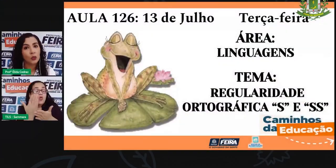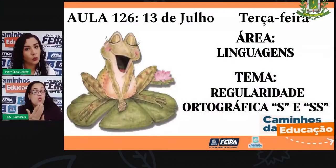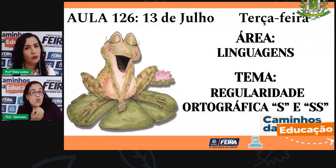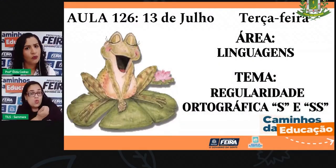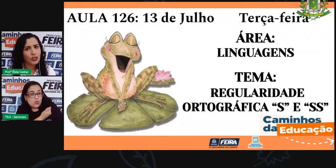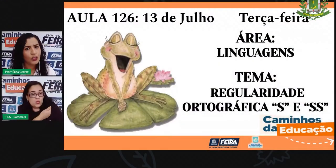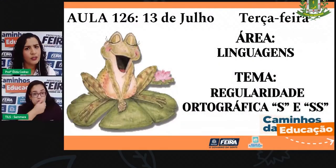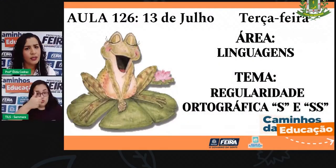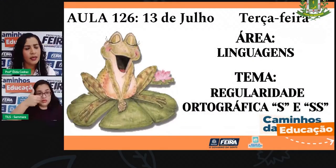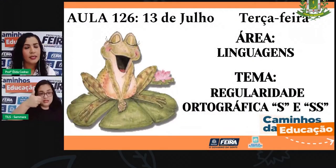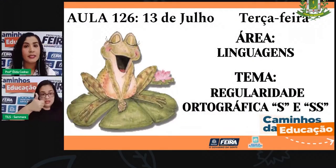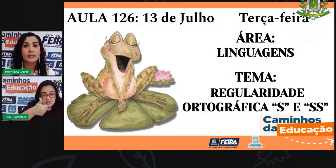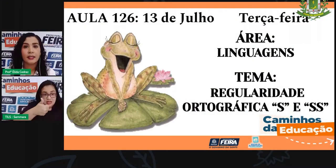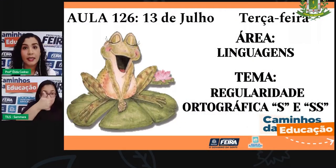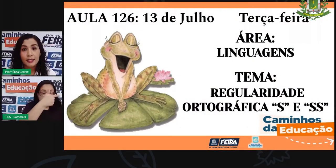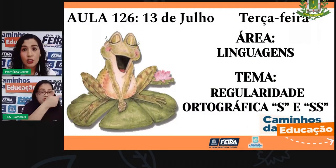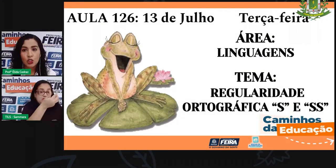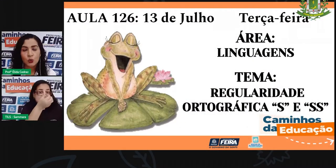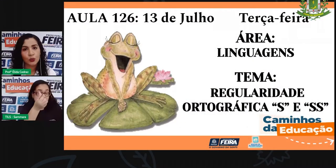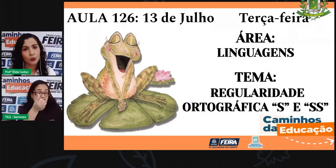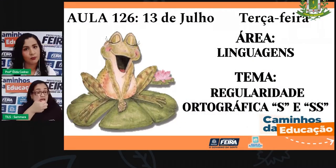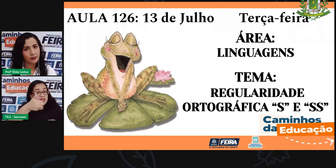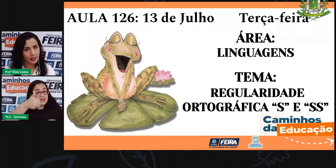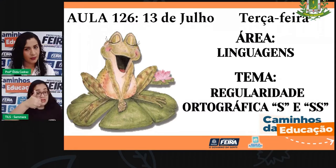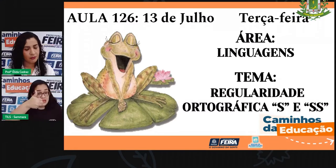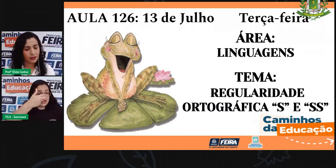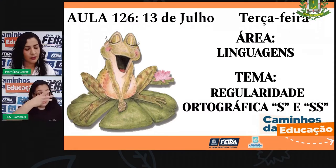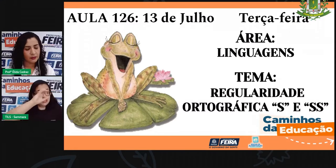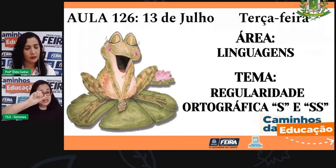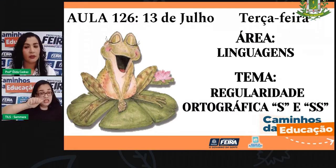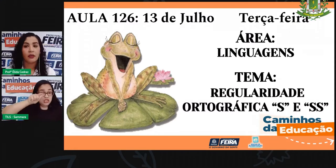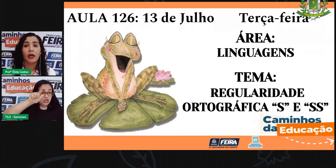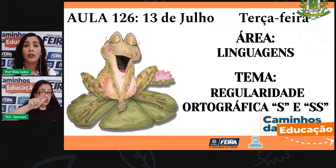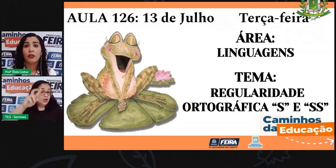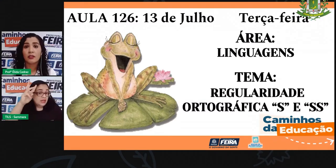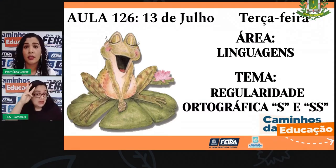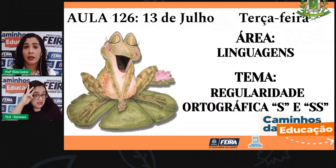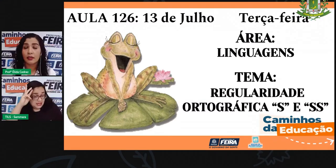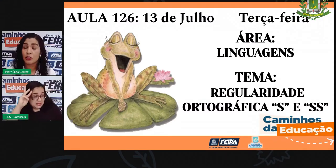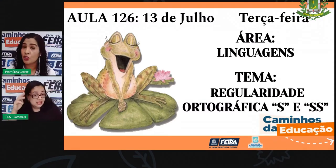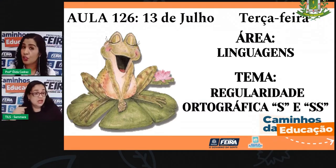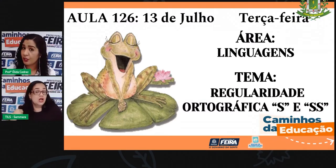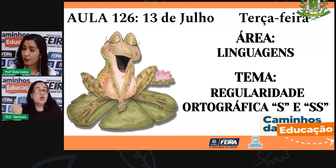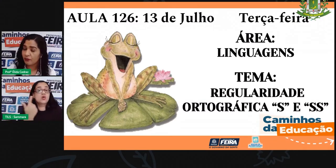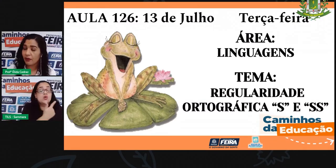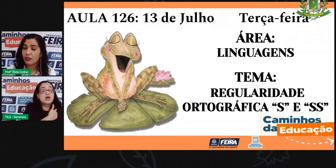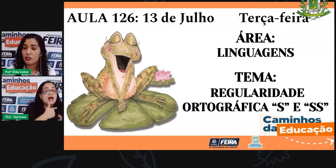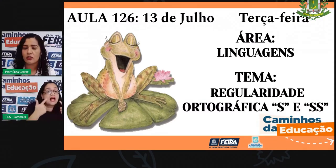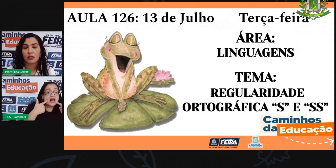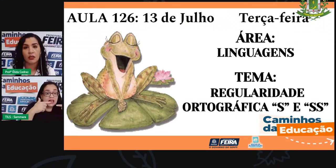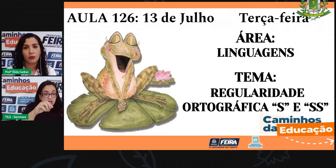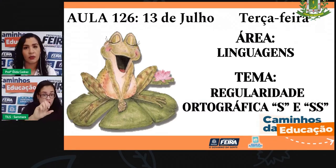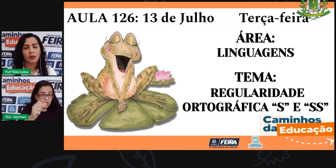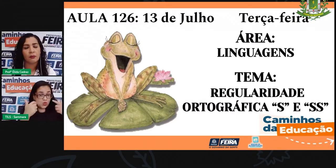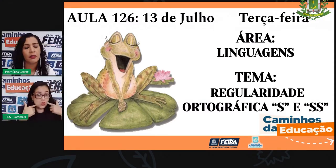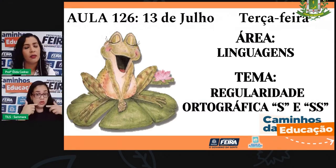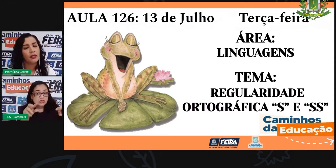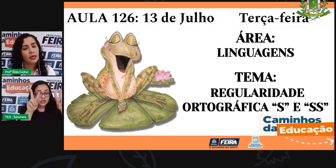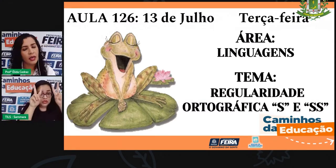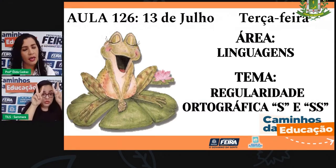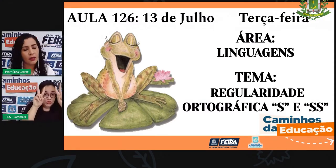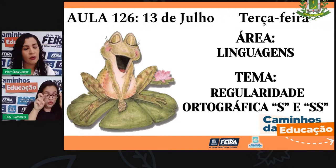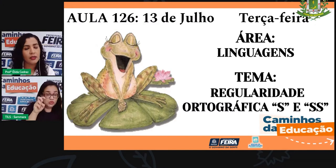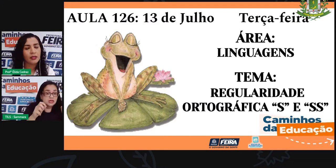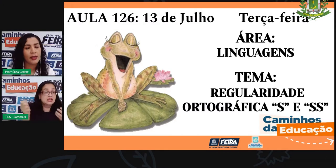Aulas 126, 13 de julho, sexta-feira. A nossa área de linguagem e o tema